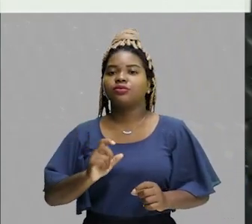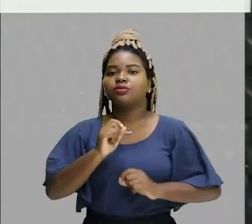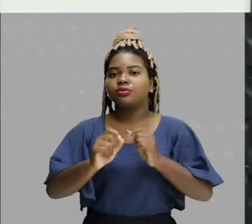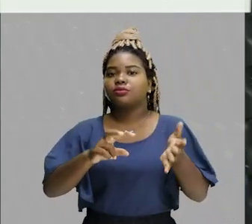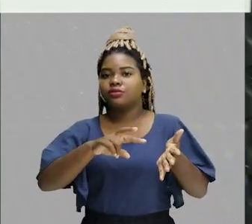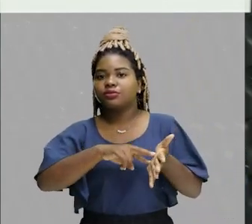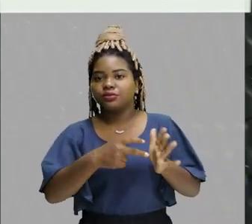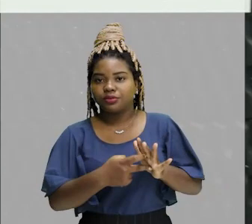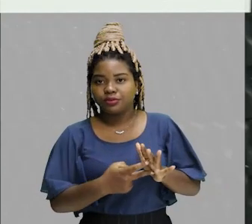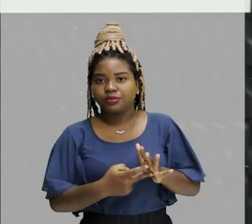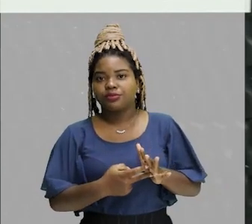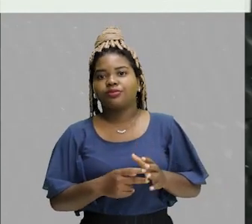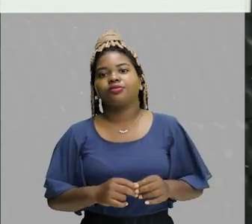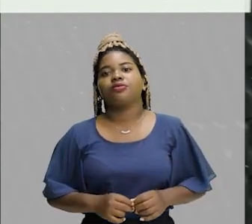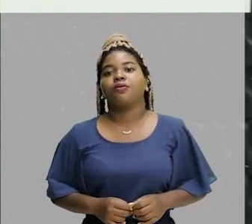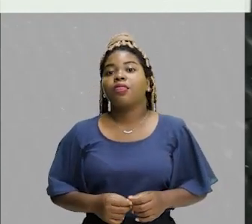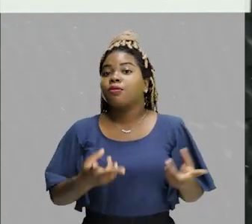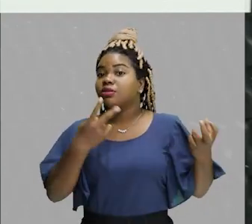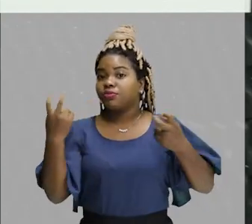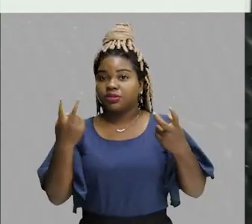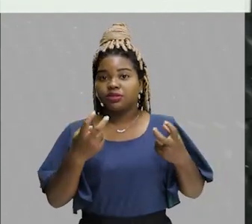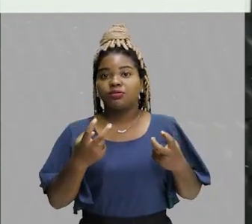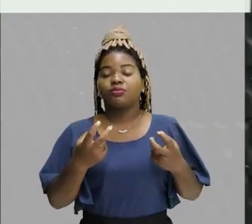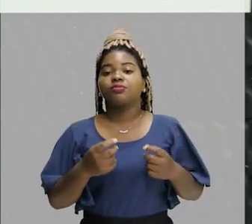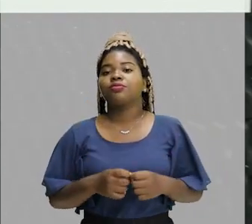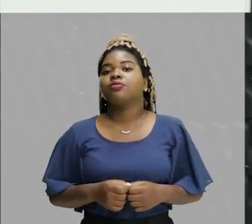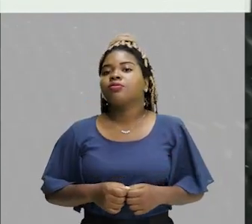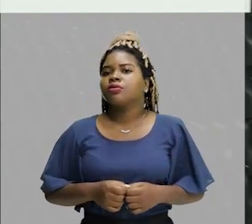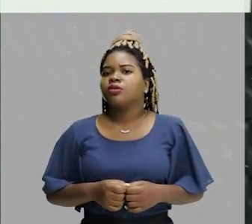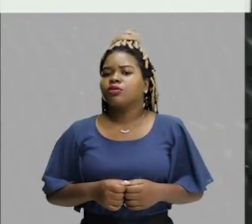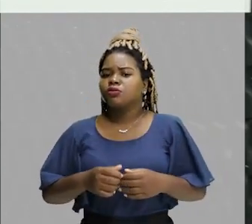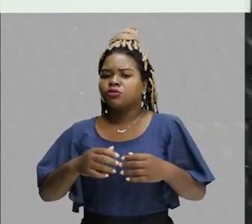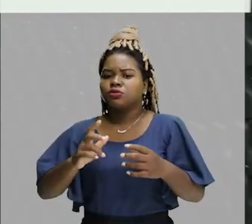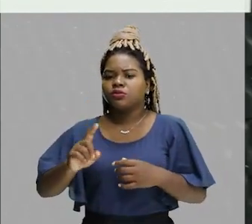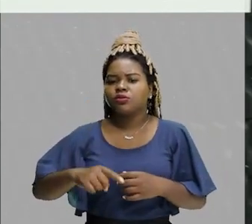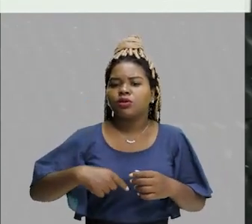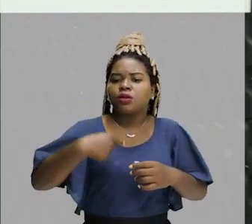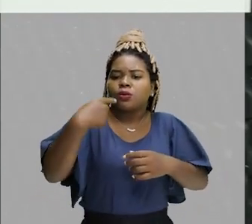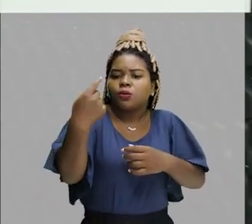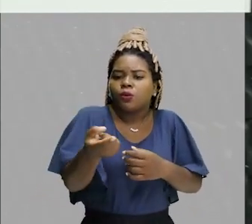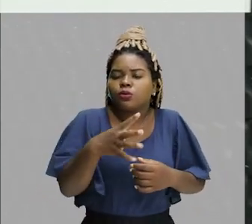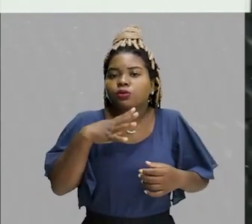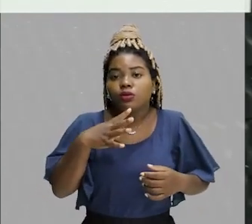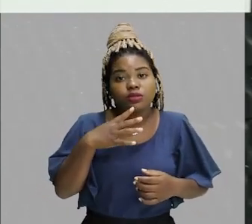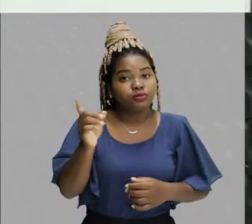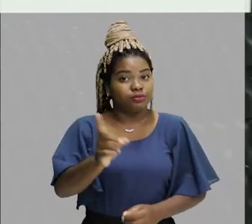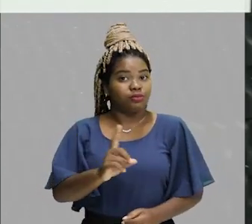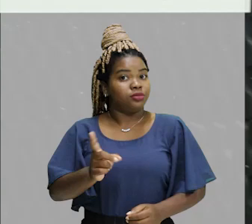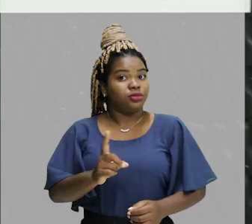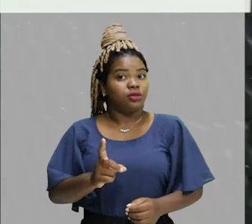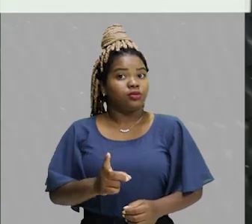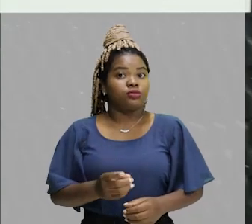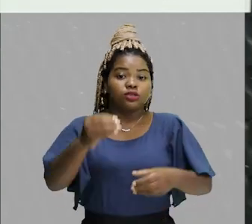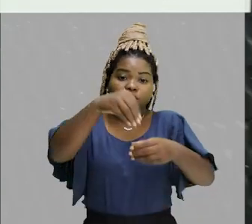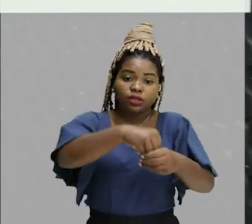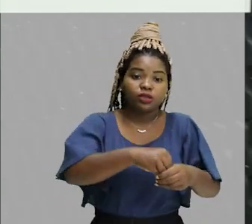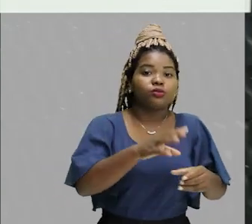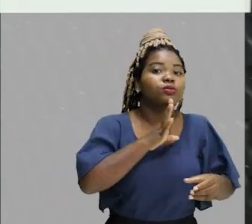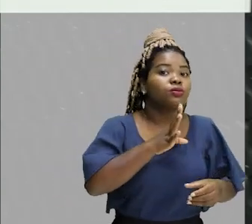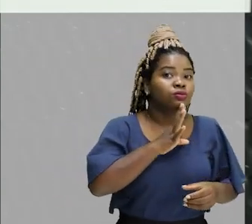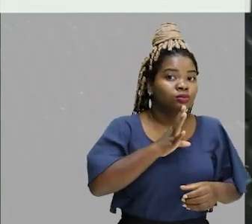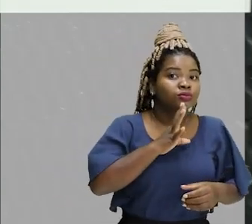estou extrapolando, indo para além destas possibilidades. Então, eu estou preso dentro daquilo que